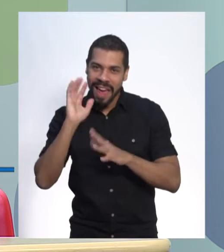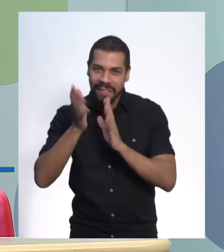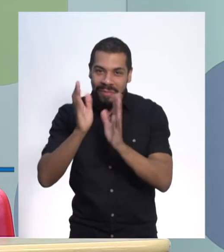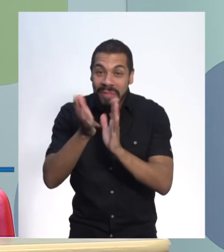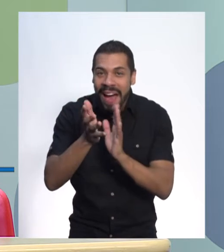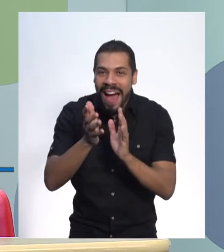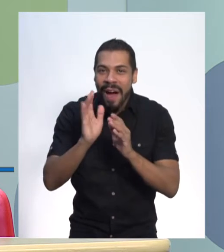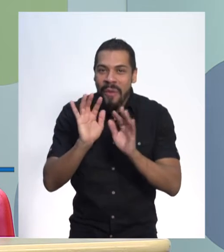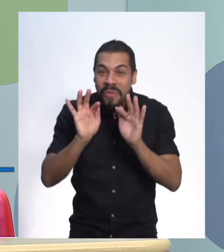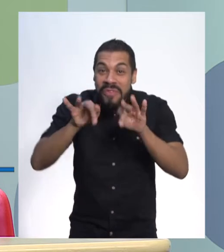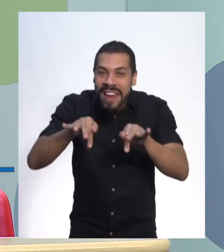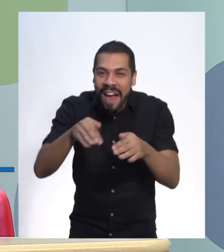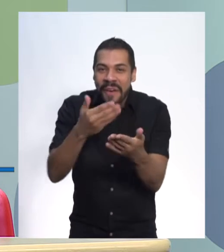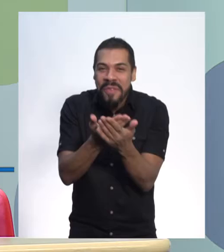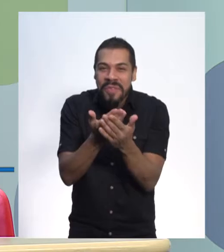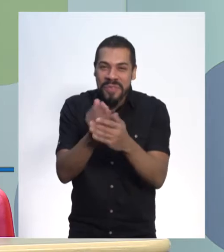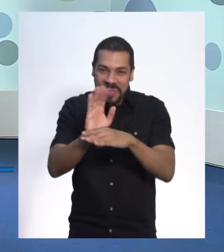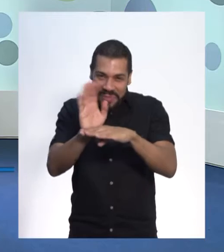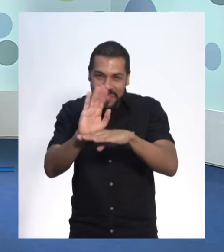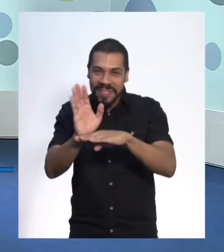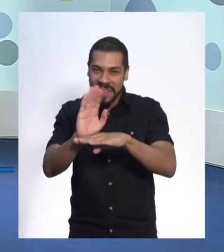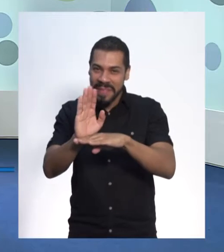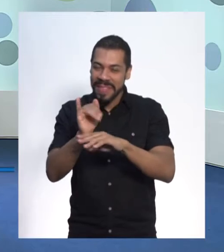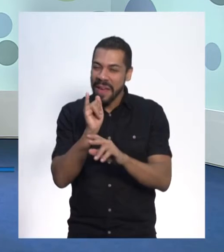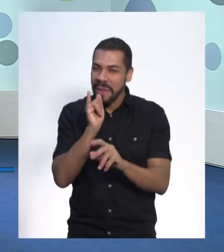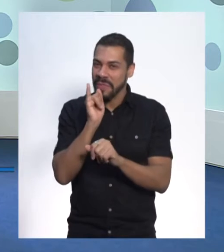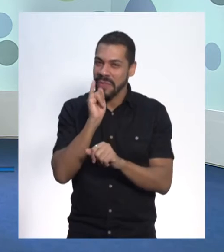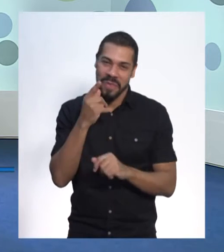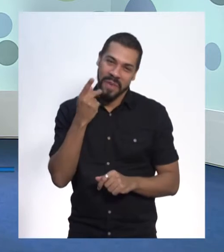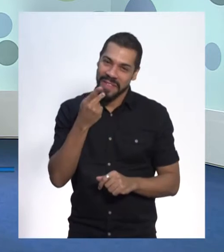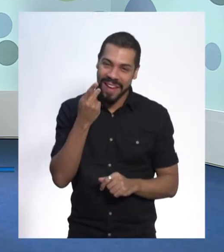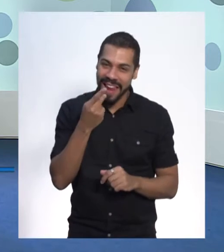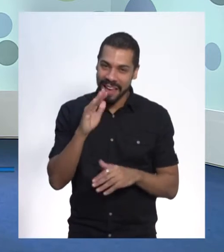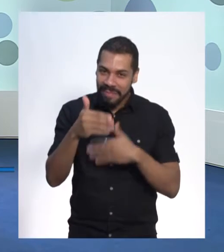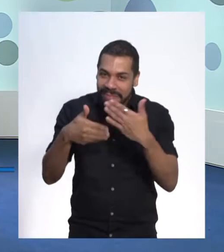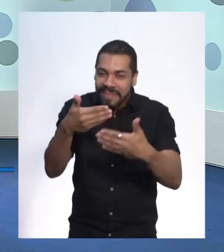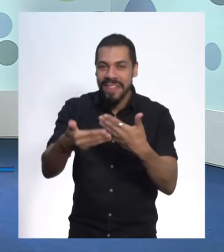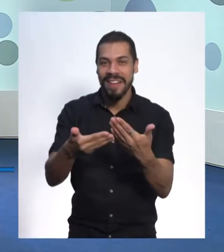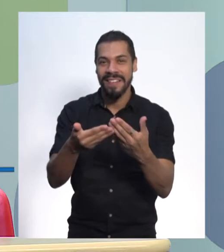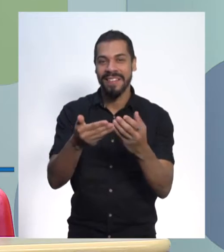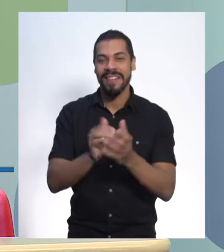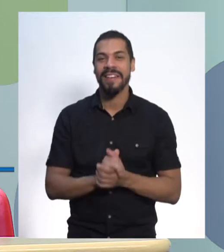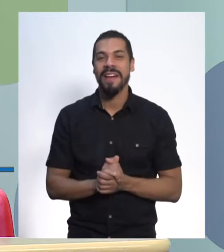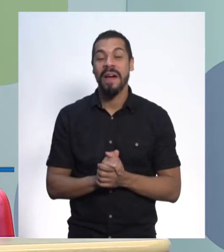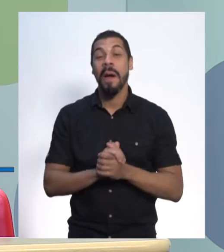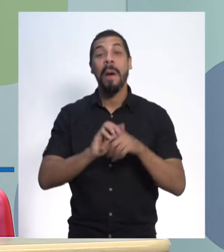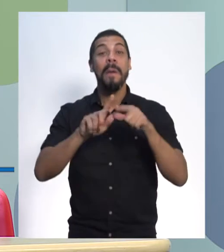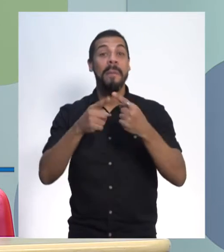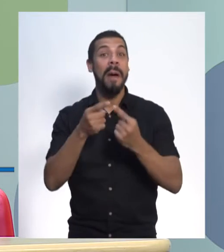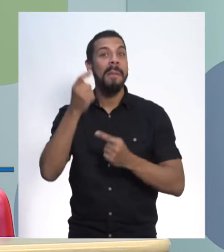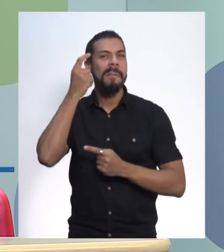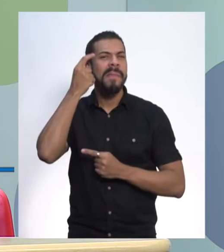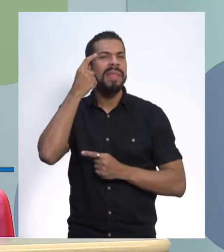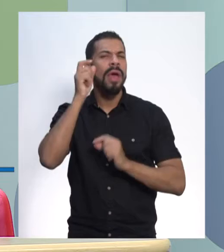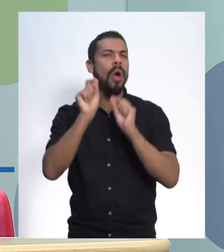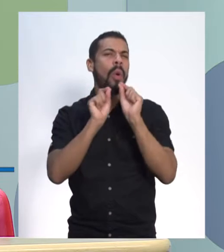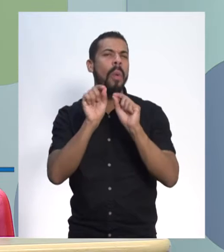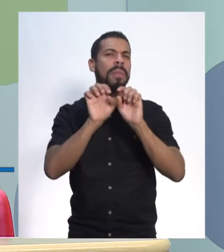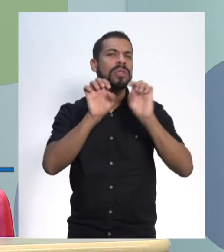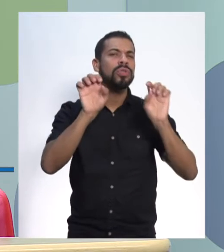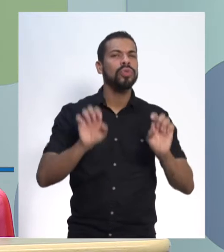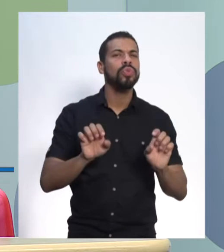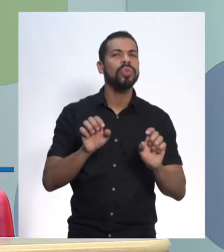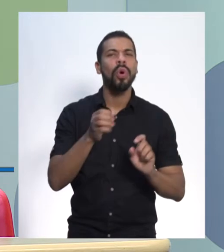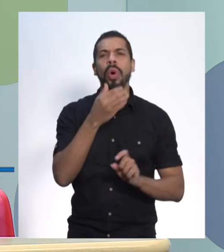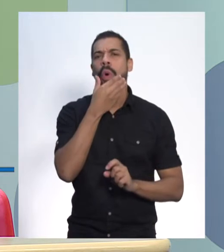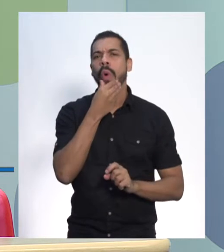gente conta a história toda, né? Quase que eu dei. Corta o microfone. Mas não pode dar spoiler. Mas a gente vai pensar na estrutura do herói, aquele que é